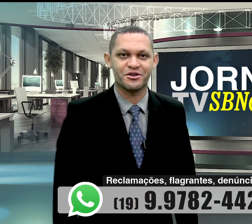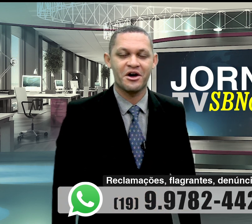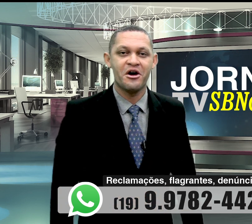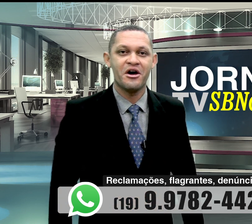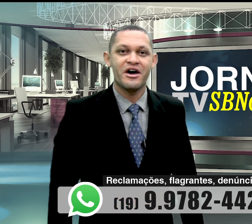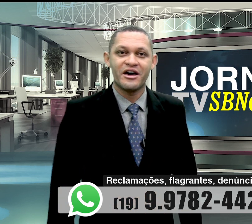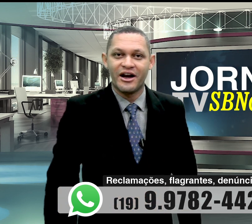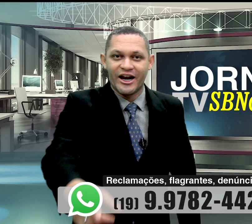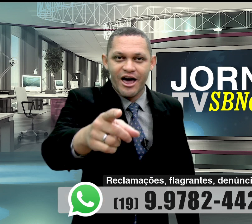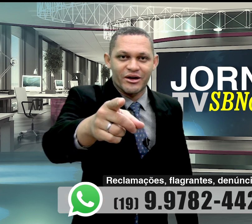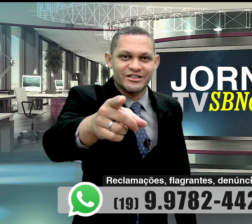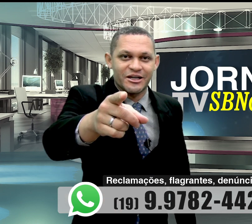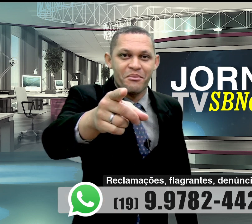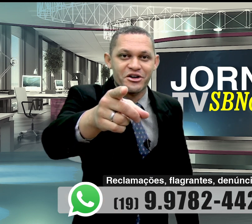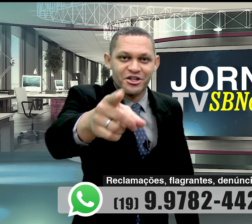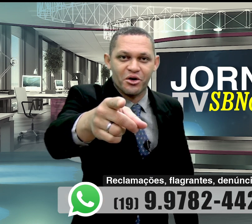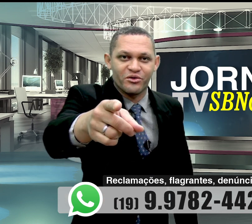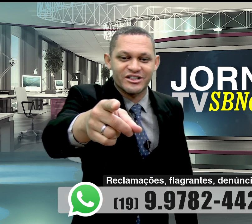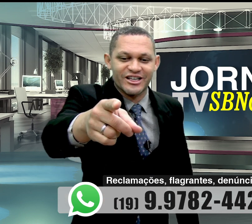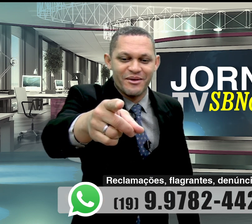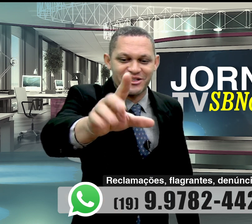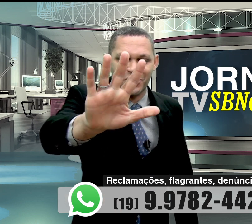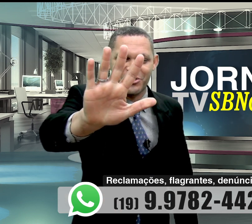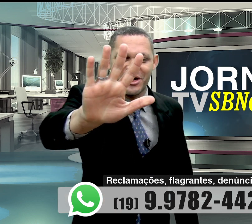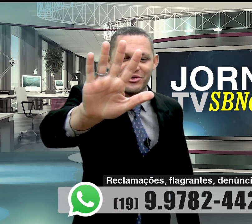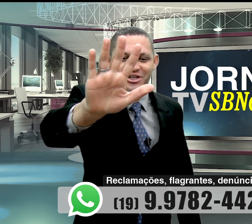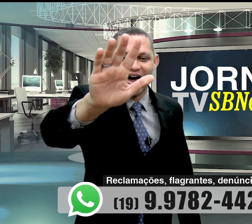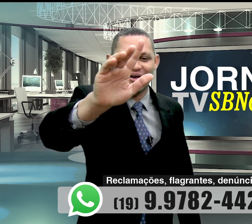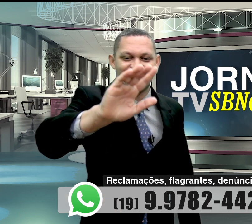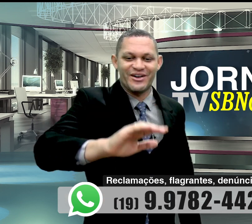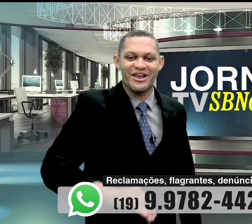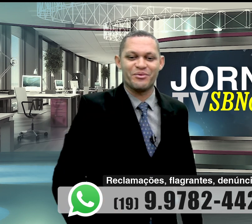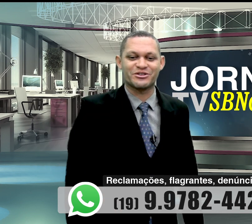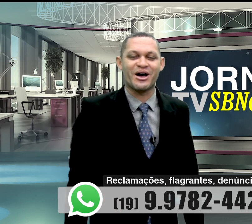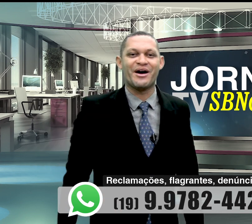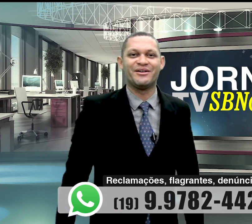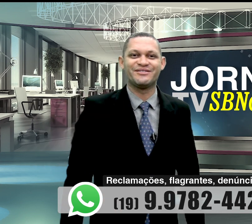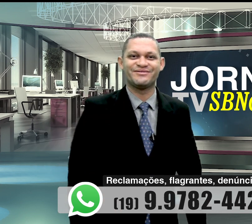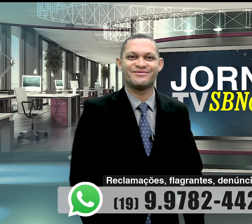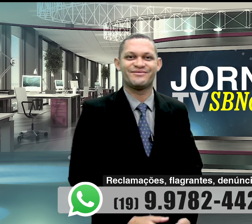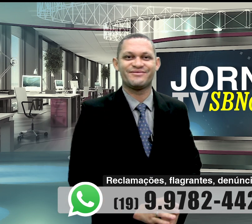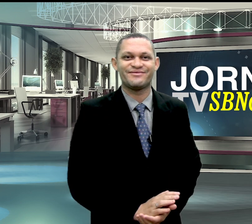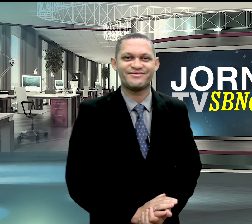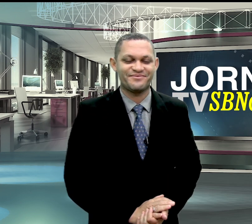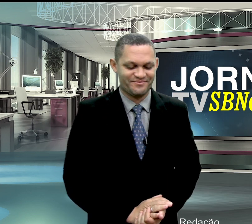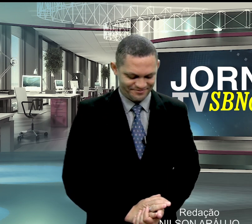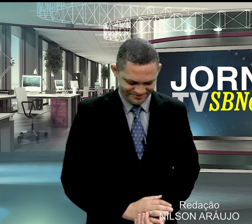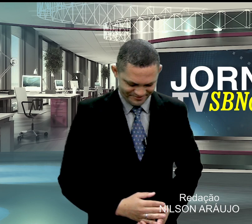serviço. Lembre-se, mexeu com você, mexeu comigo. Tchau, valeu pessoal!